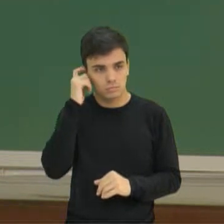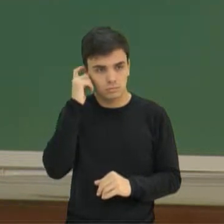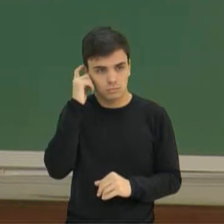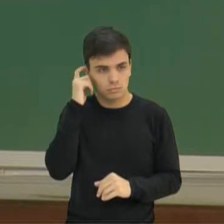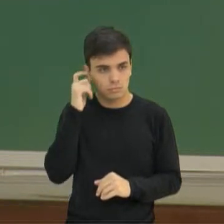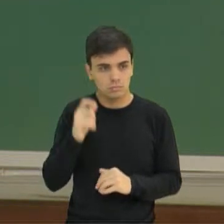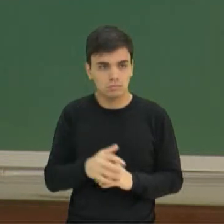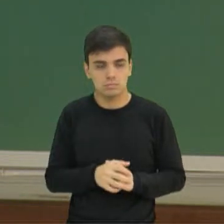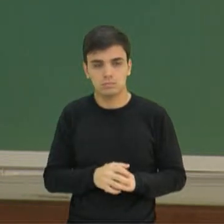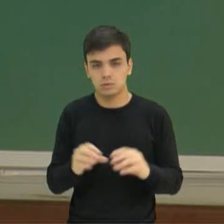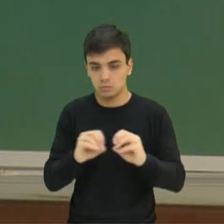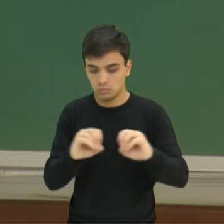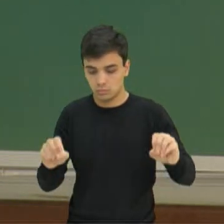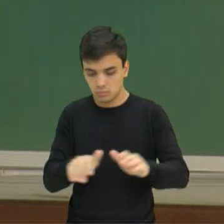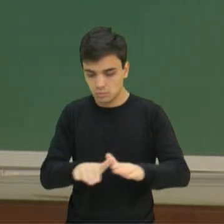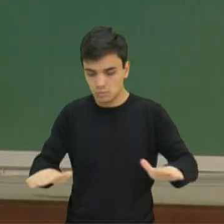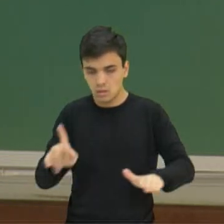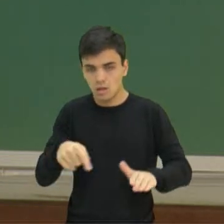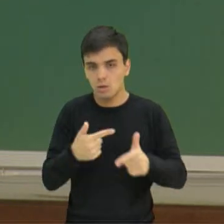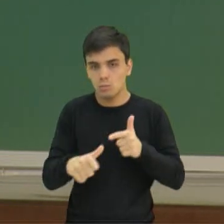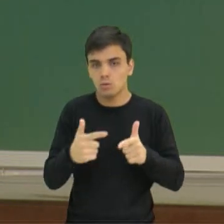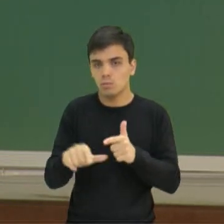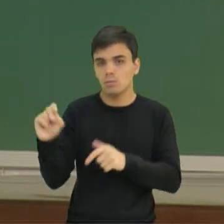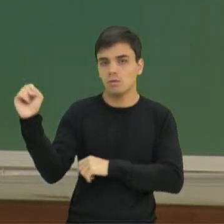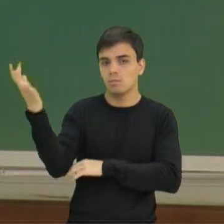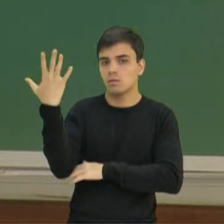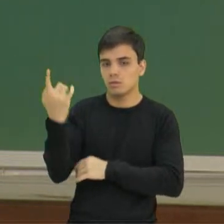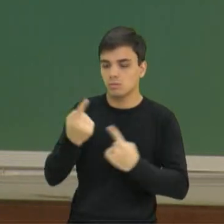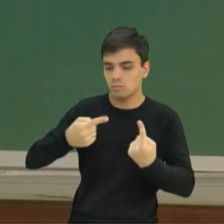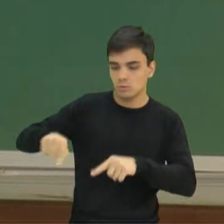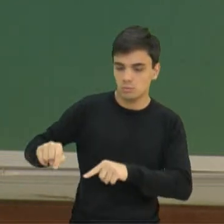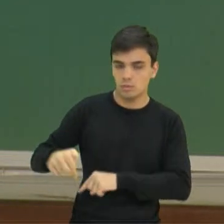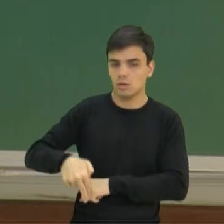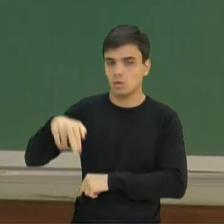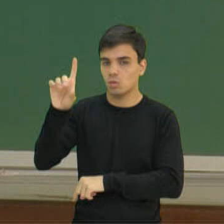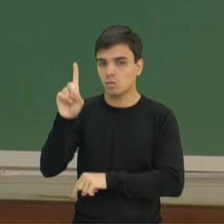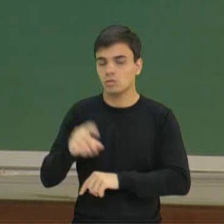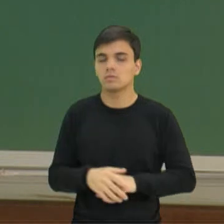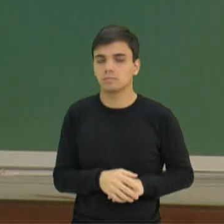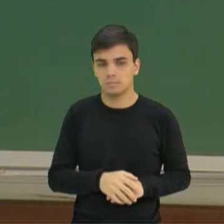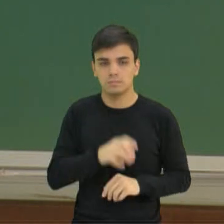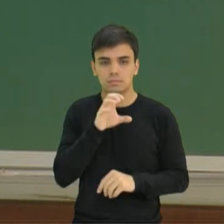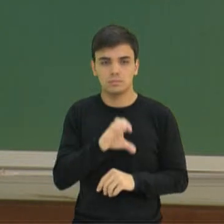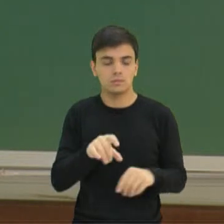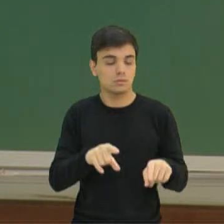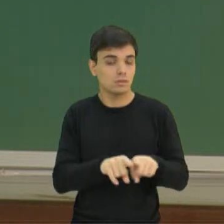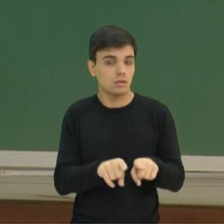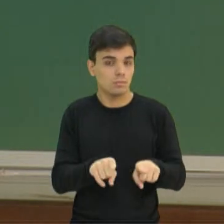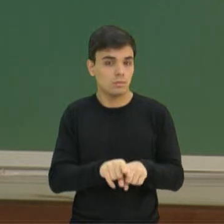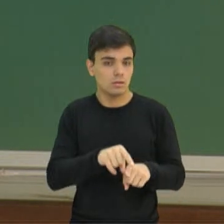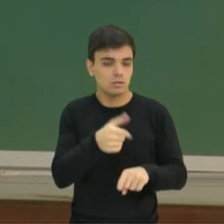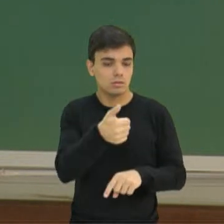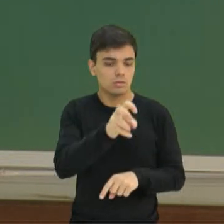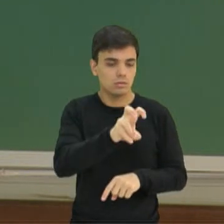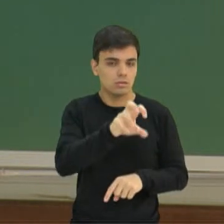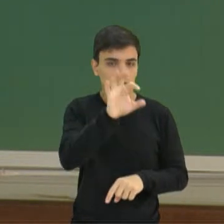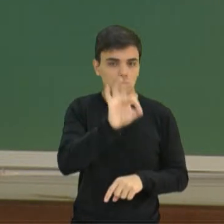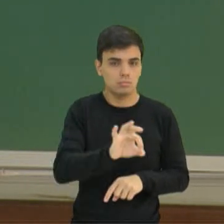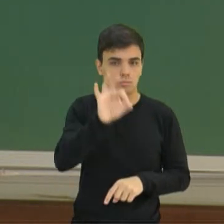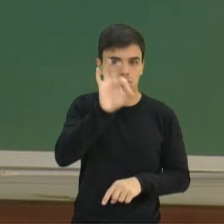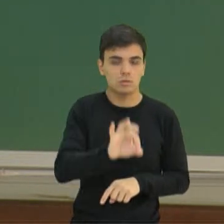do solo é um dos problemas ambientais mais graves que afetam a região Nordeste, assim como aproximadamente 15% das